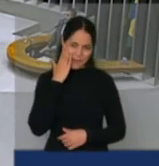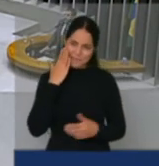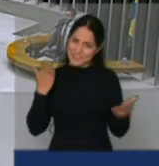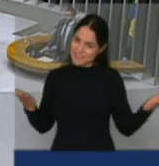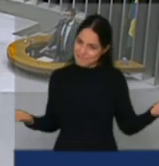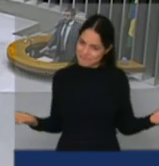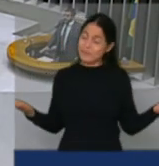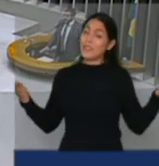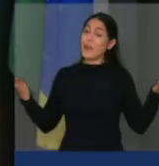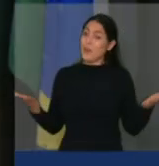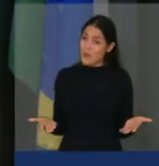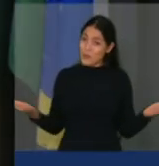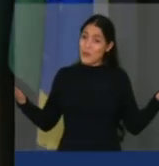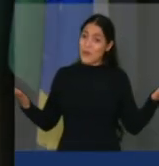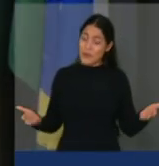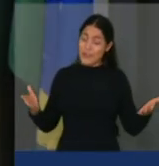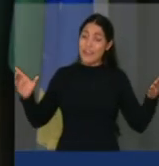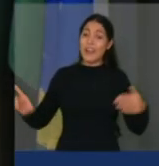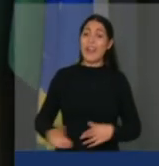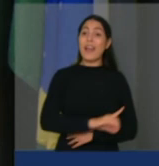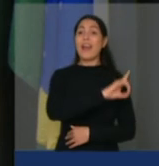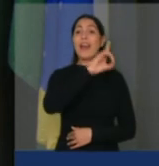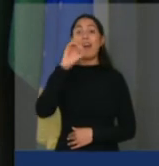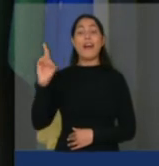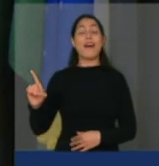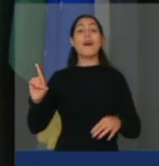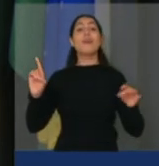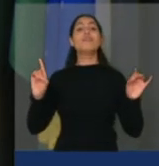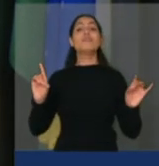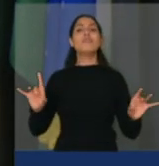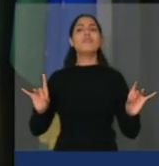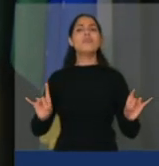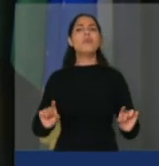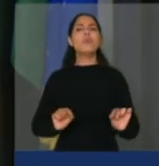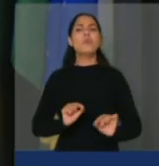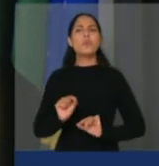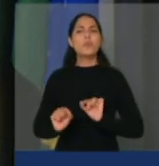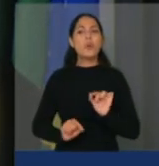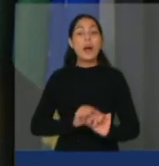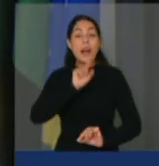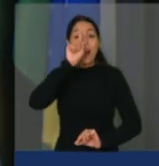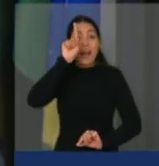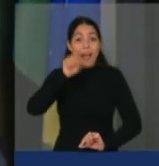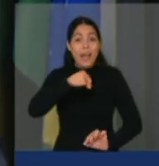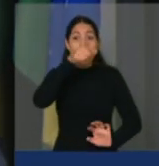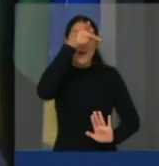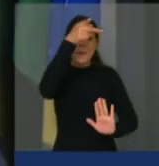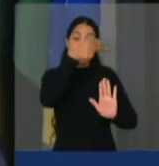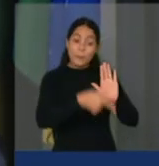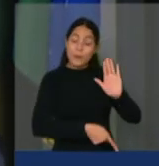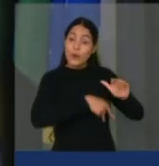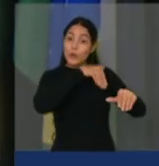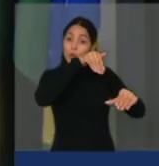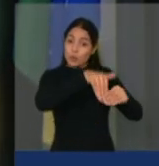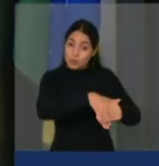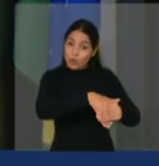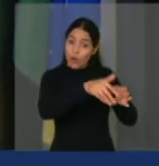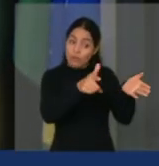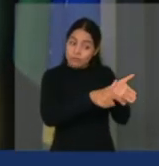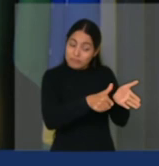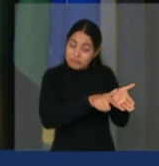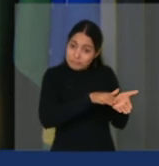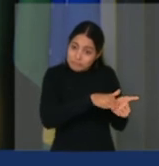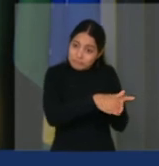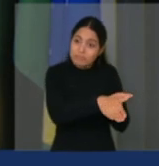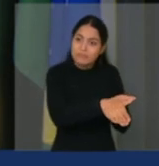em que a sua câmera esse plenário vai votar o tão famoso projeto do voto impresso até